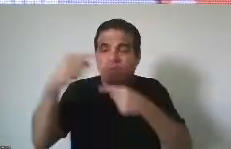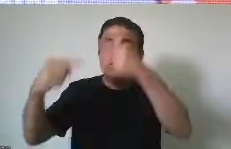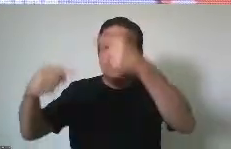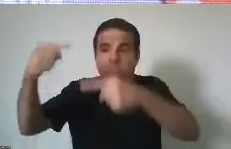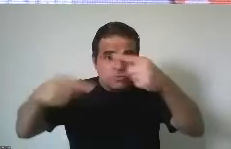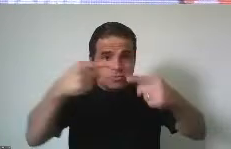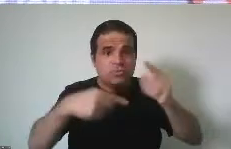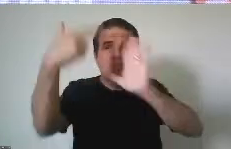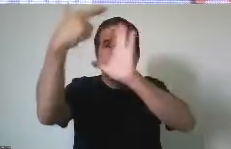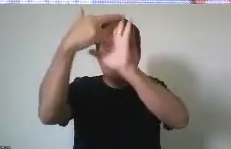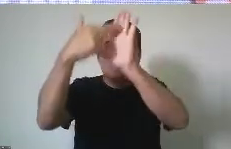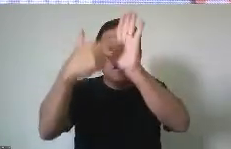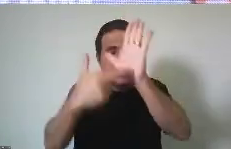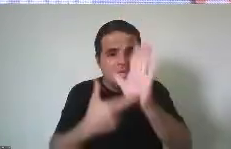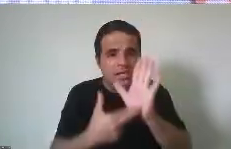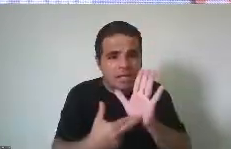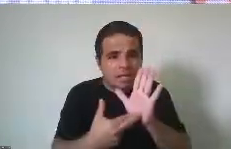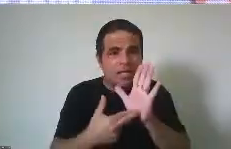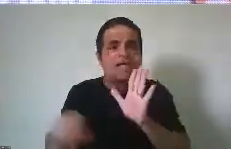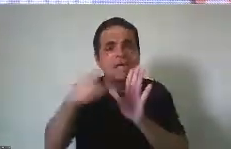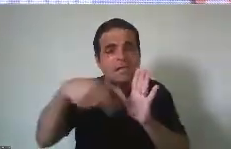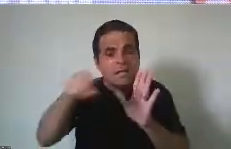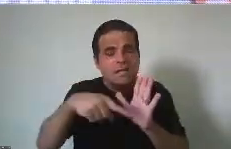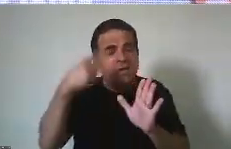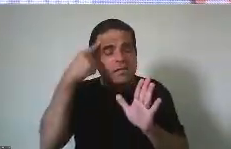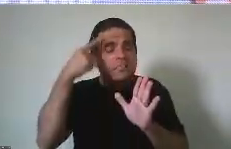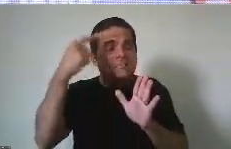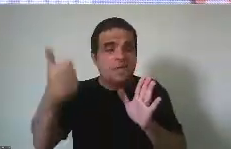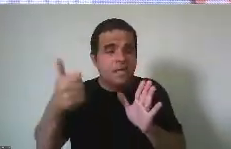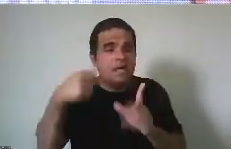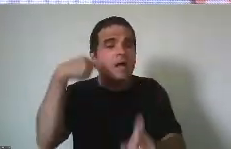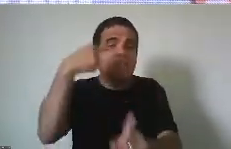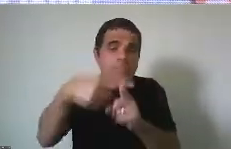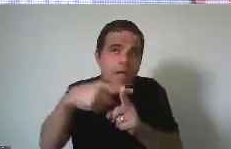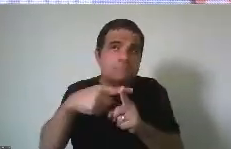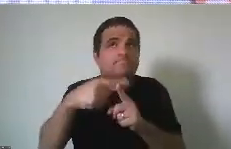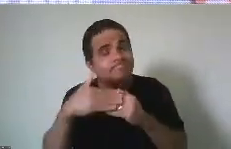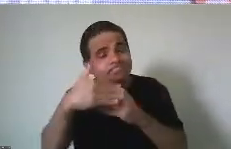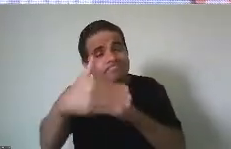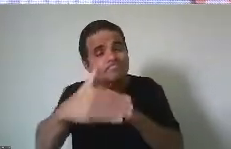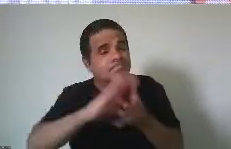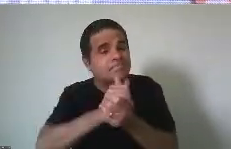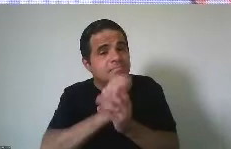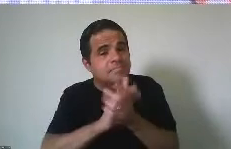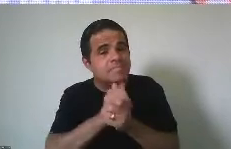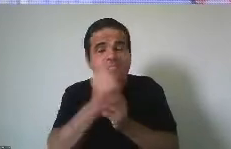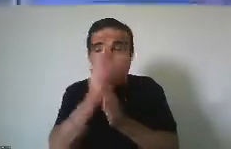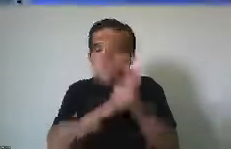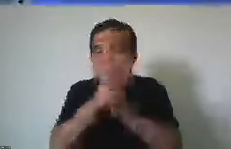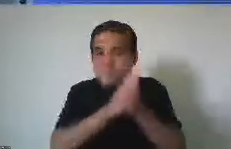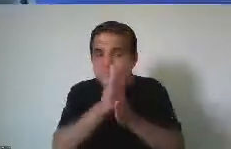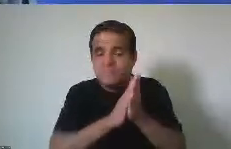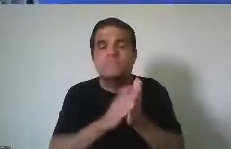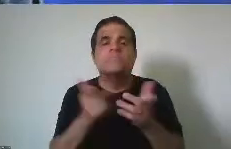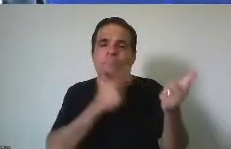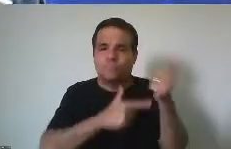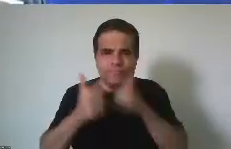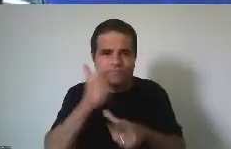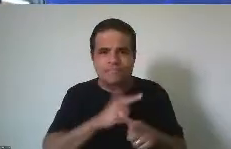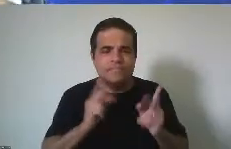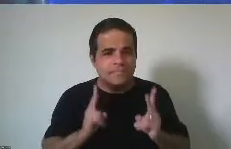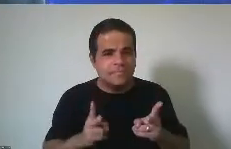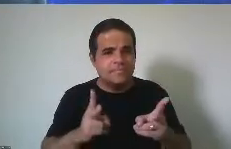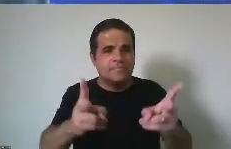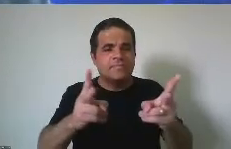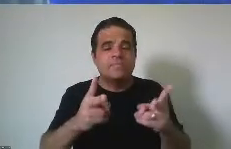regras da aplicação desse banco e preço As definições mas a expectativa Nossa que a gente vai continuar tendo